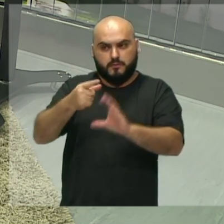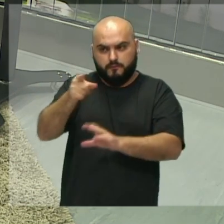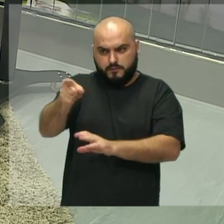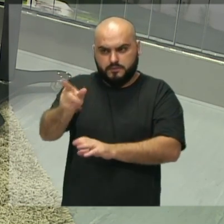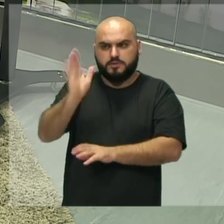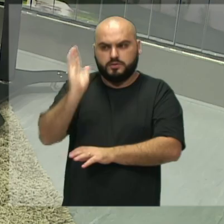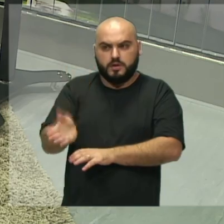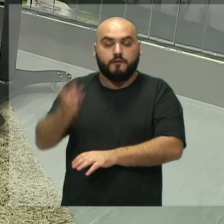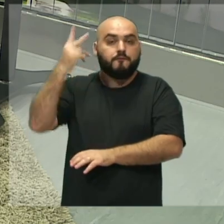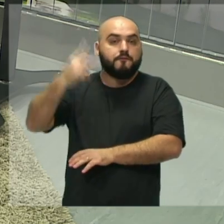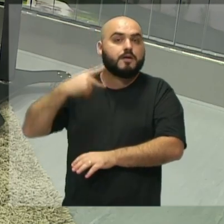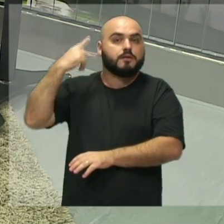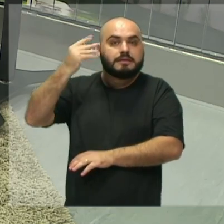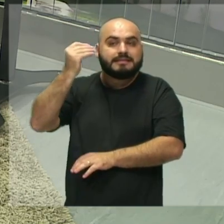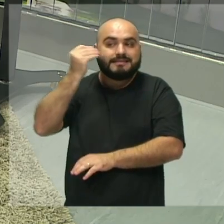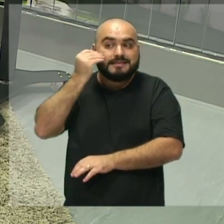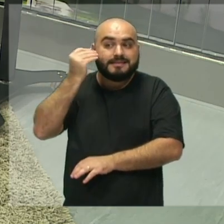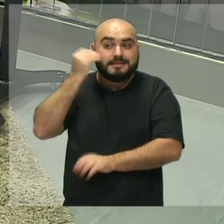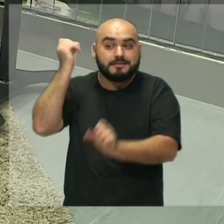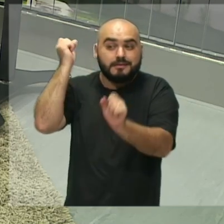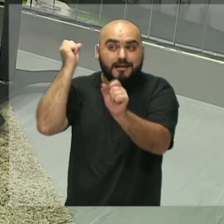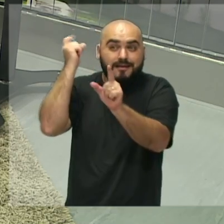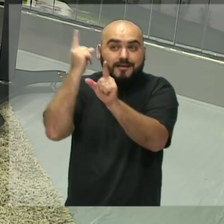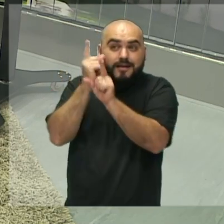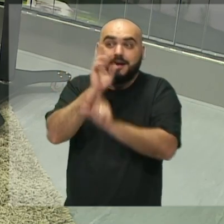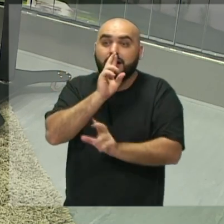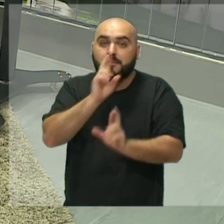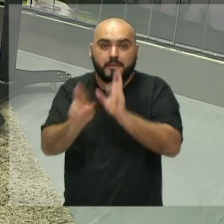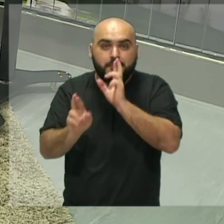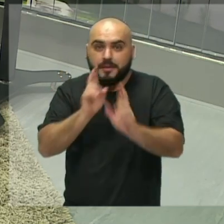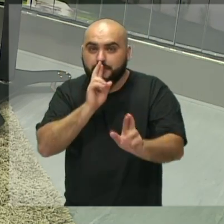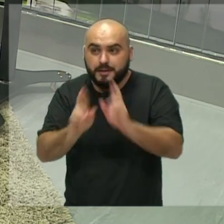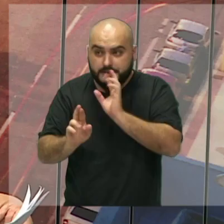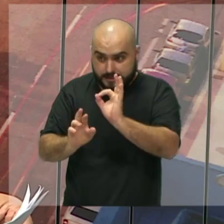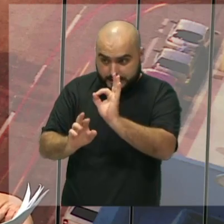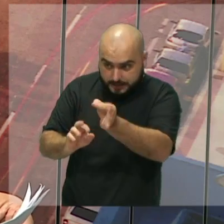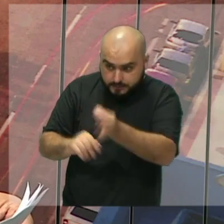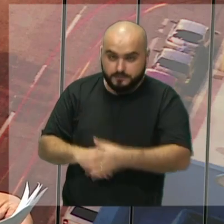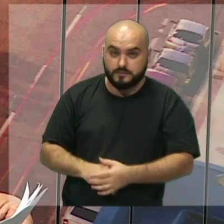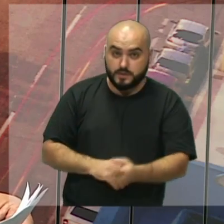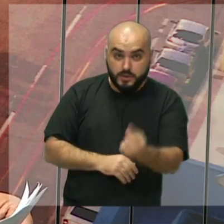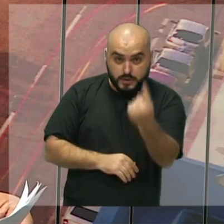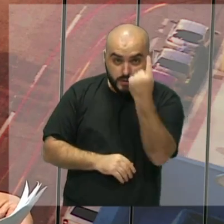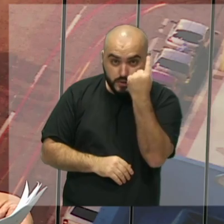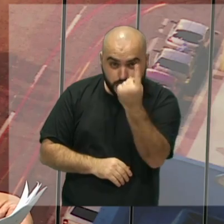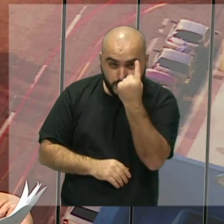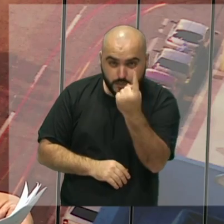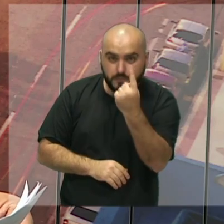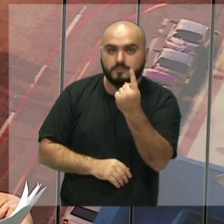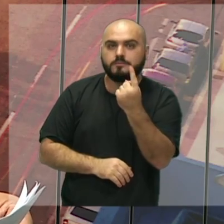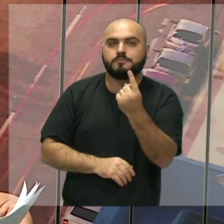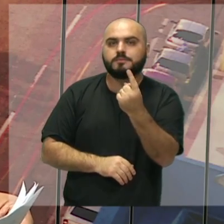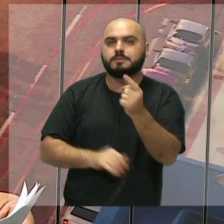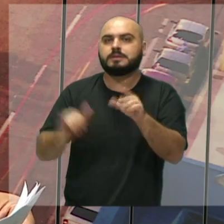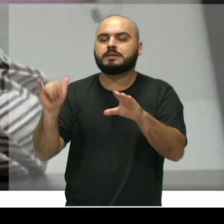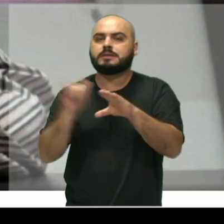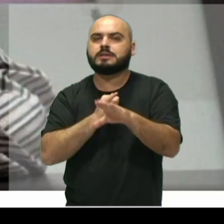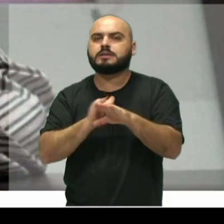está tentando encontrar soluções. E uma dessas iniciativas foi a